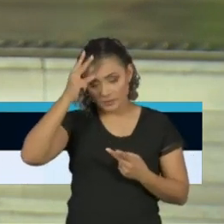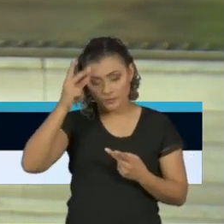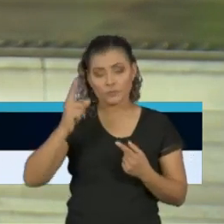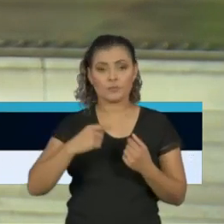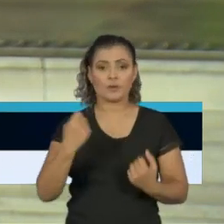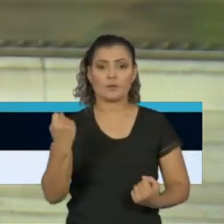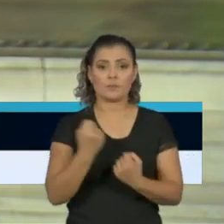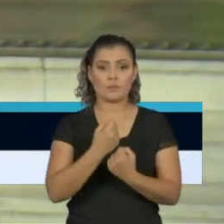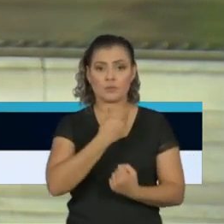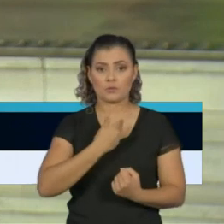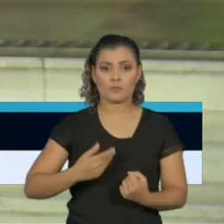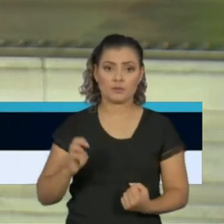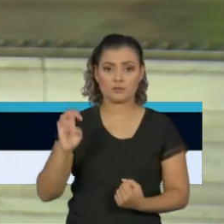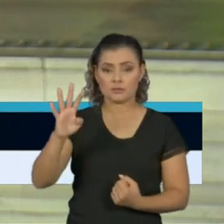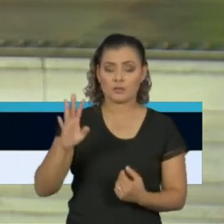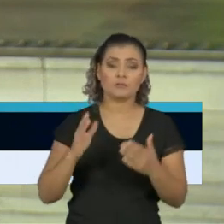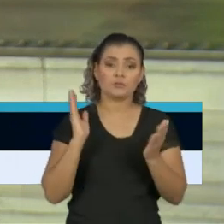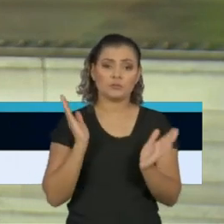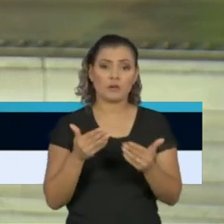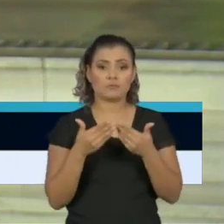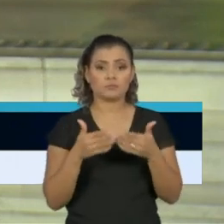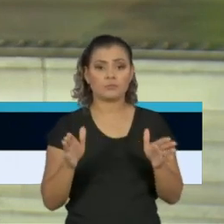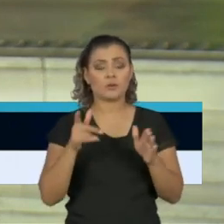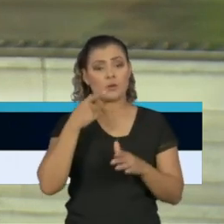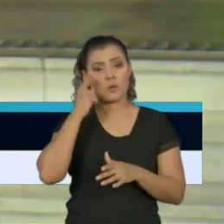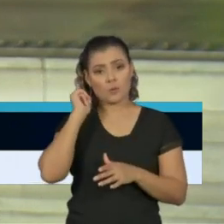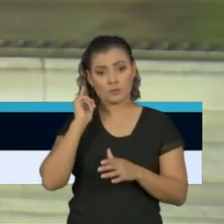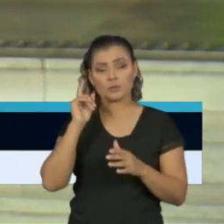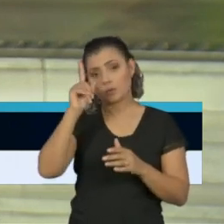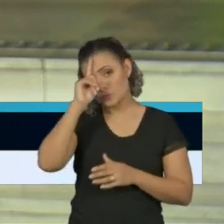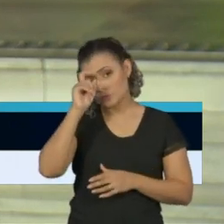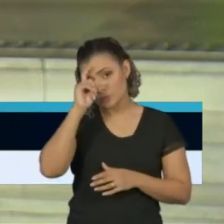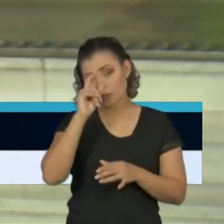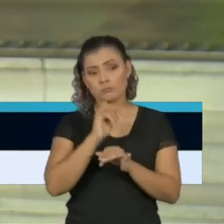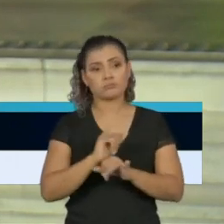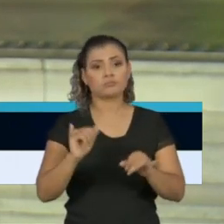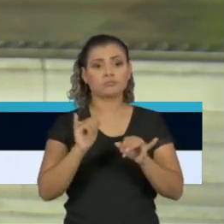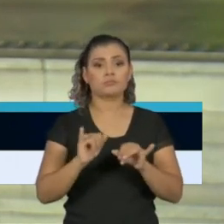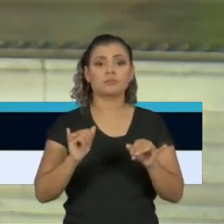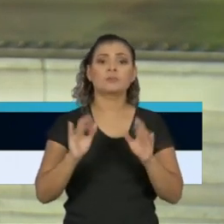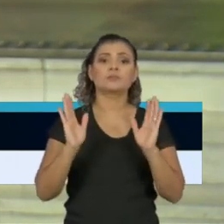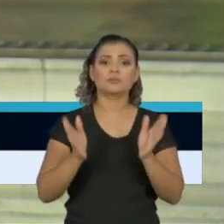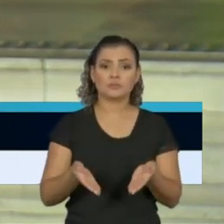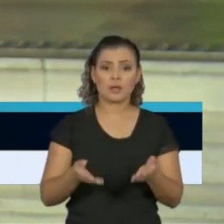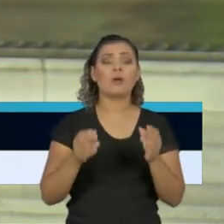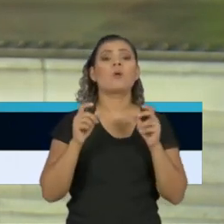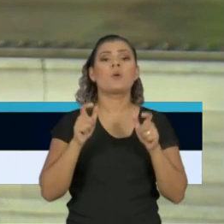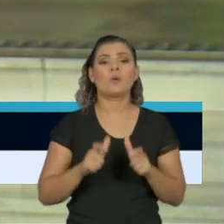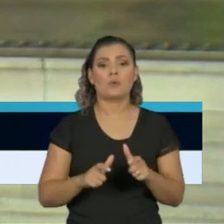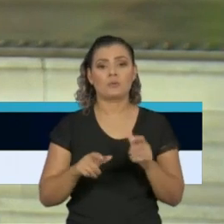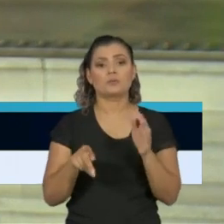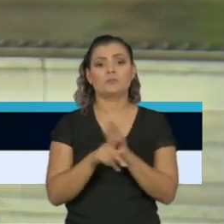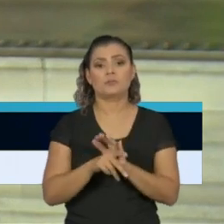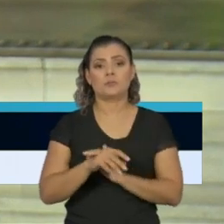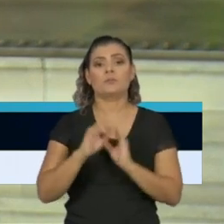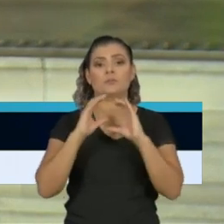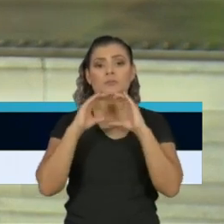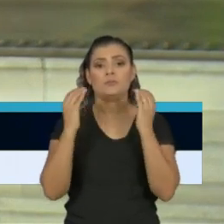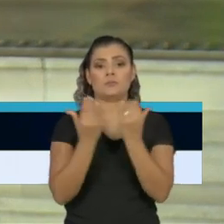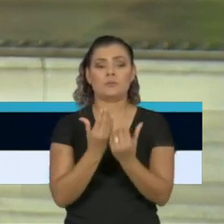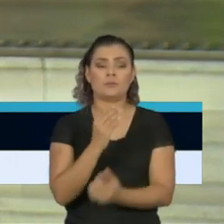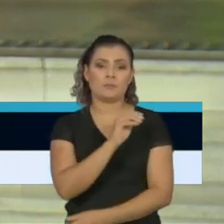Governo do Estado, já inaugurou ontem o Hospital de Campanha do Estádio do Pacaembu, com 200 leitos.